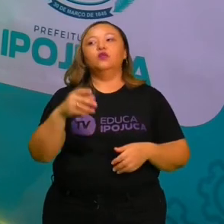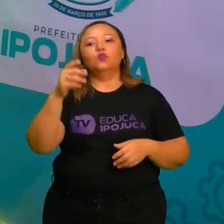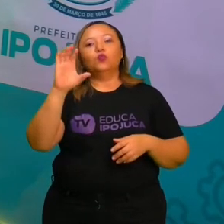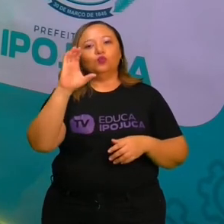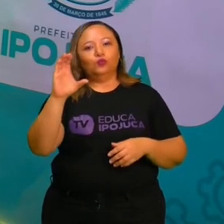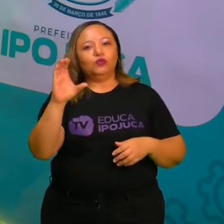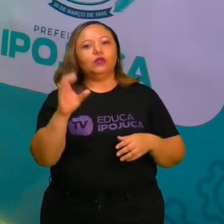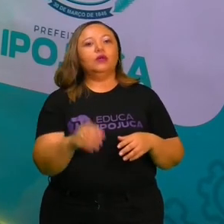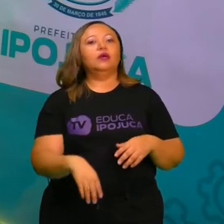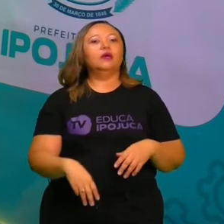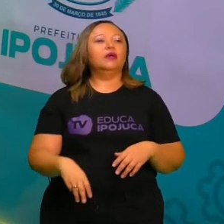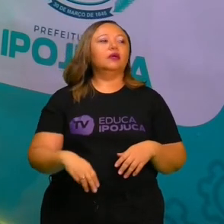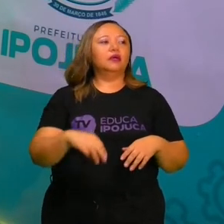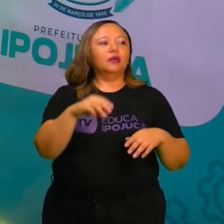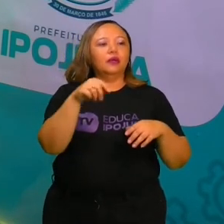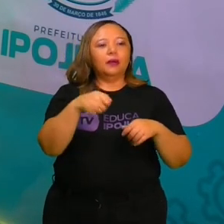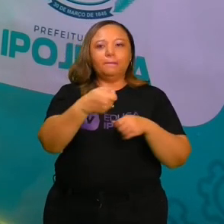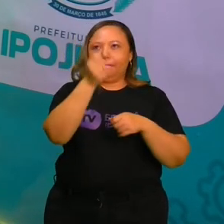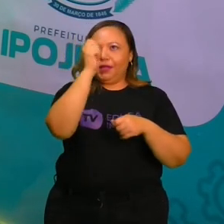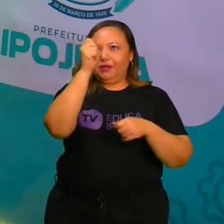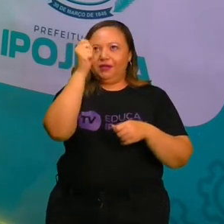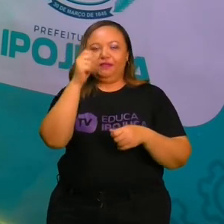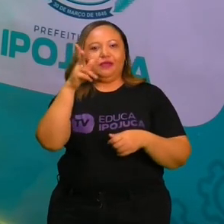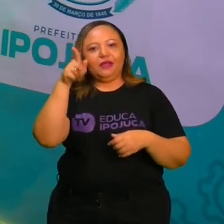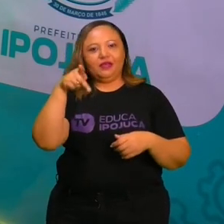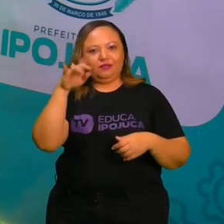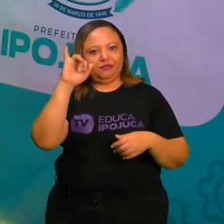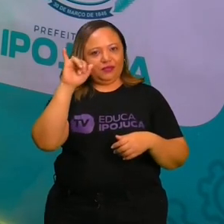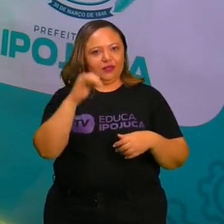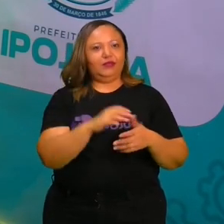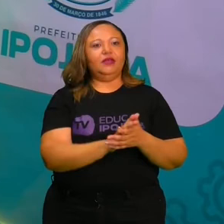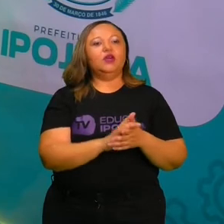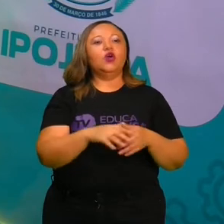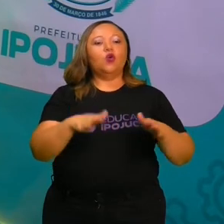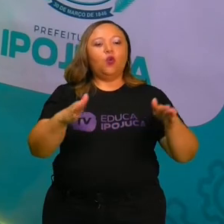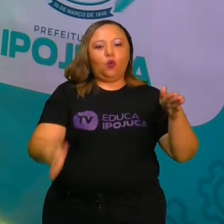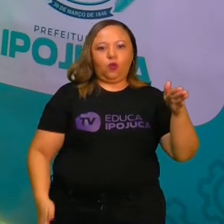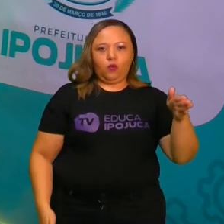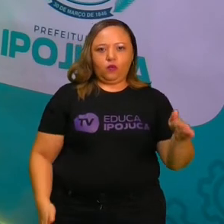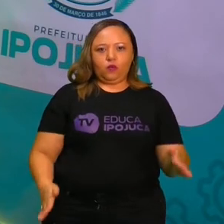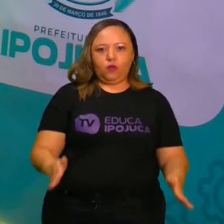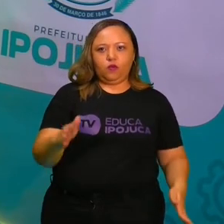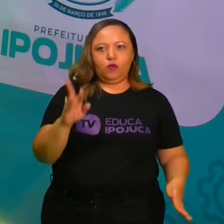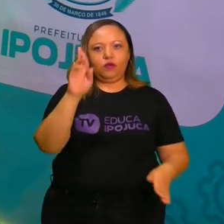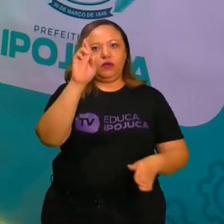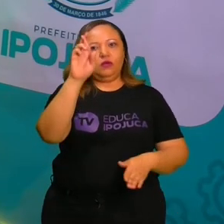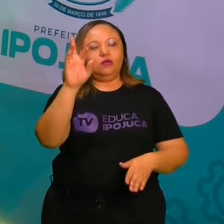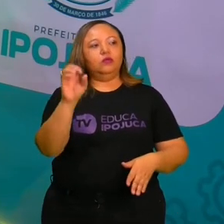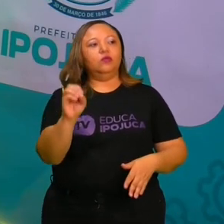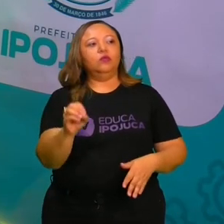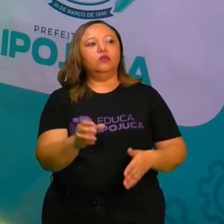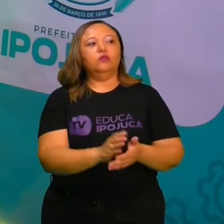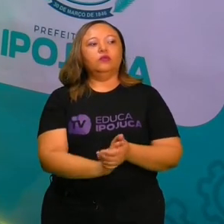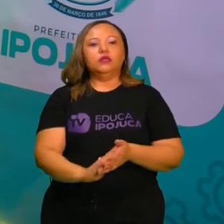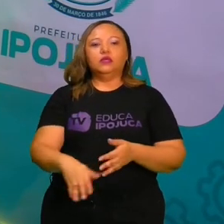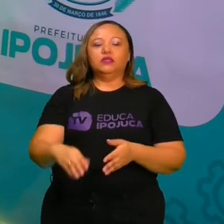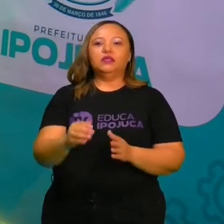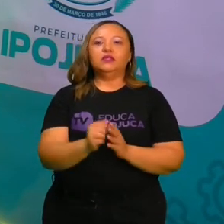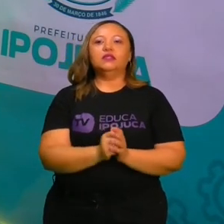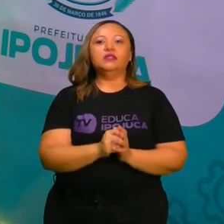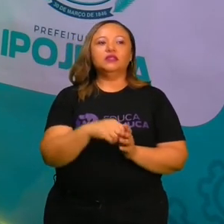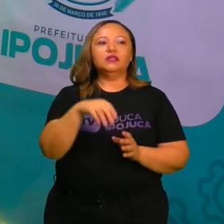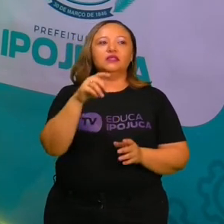Lego, mola, pipa, patins, robô, spinner, tazos, varetas e